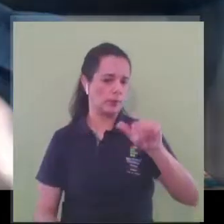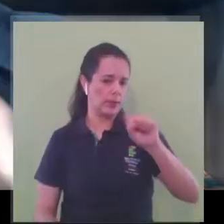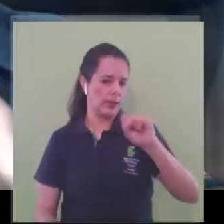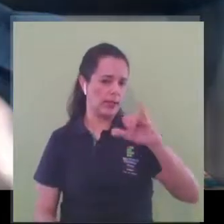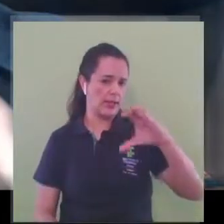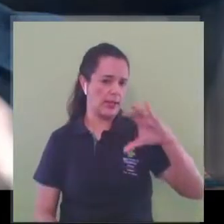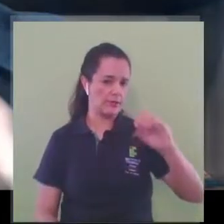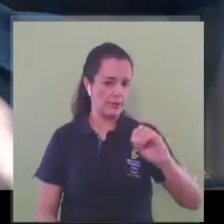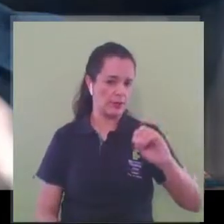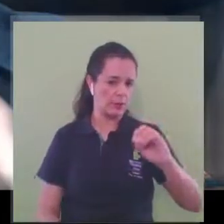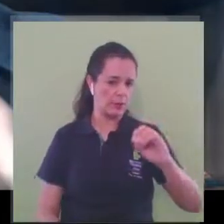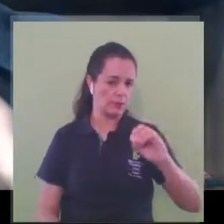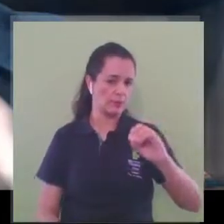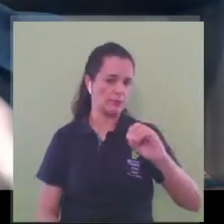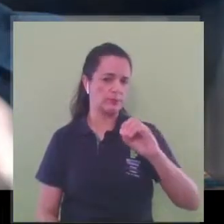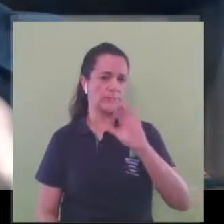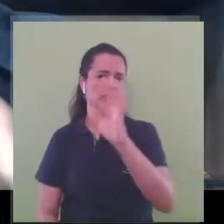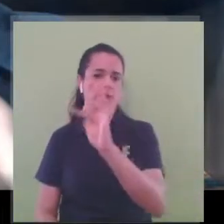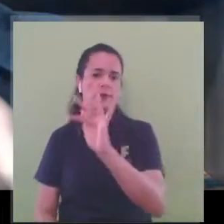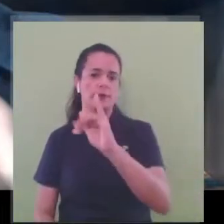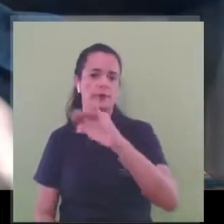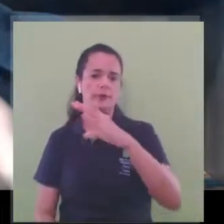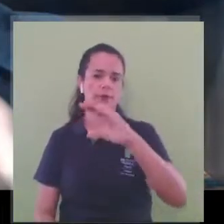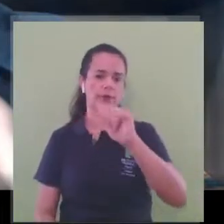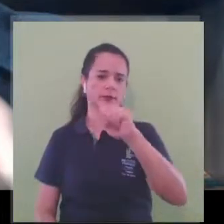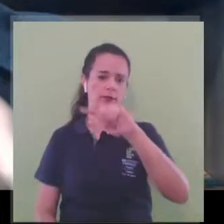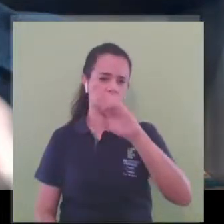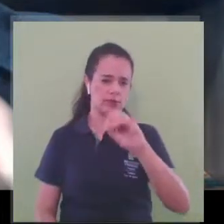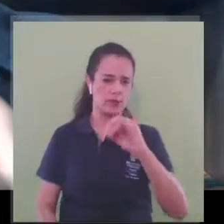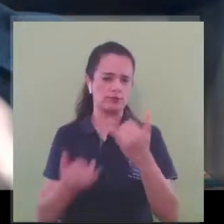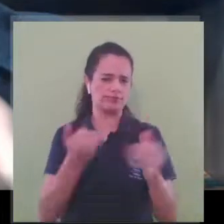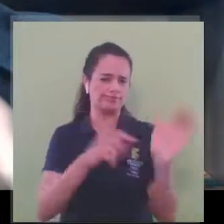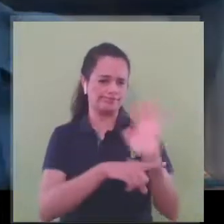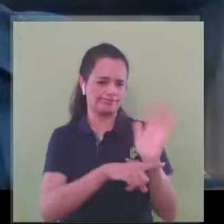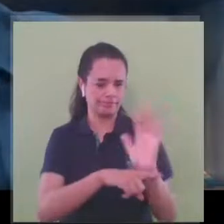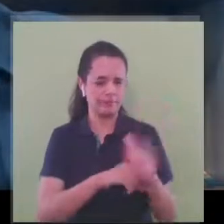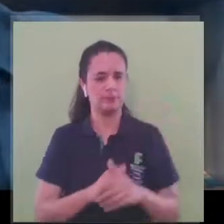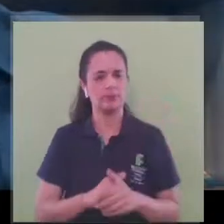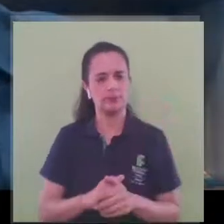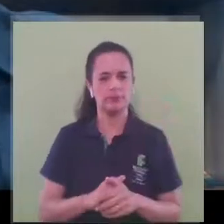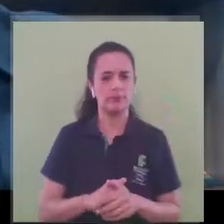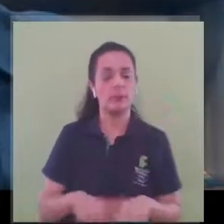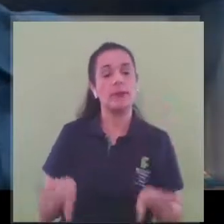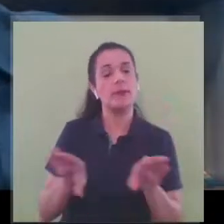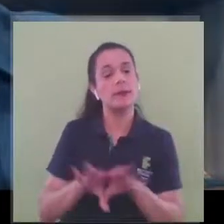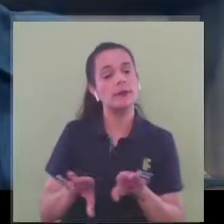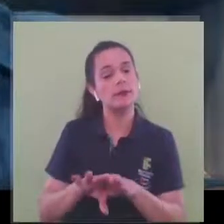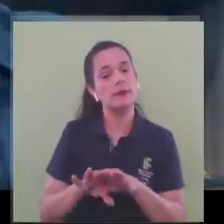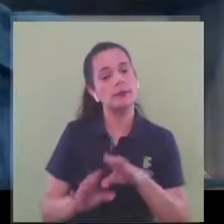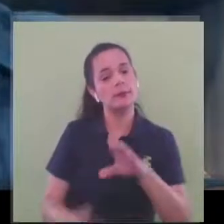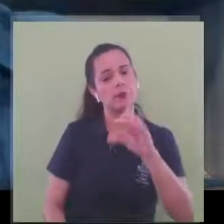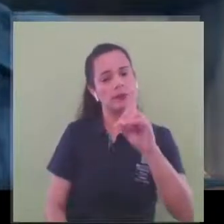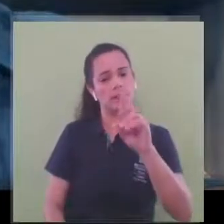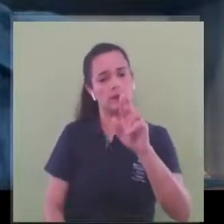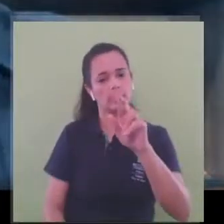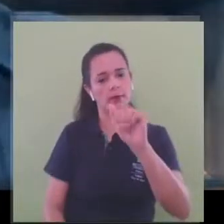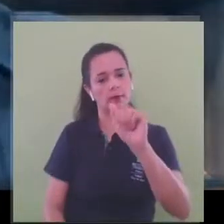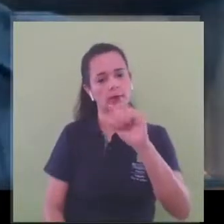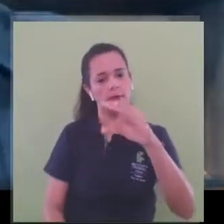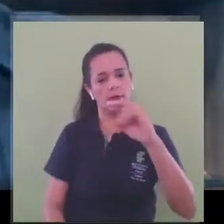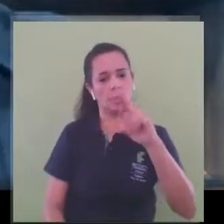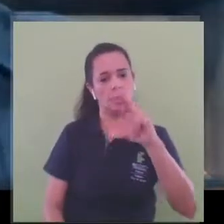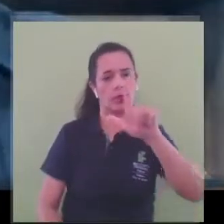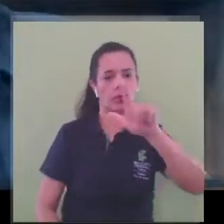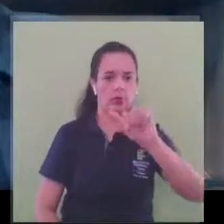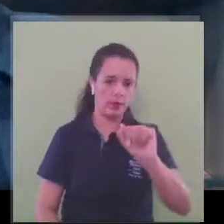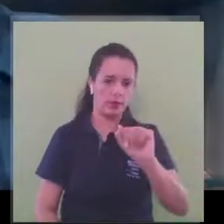obras que estão relacionadas a esse entretenimento, como, por exemplo, Drácula é um clássico da ficção. Deixa eu ver o que mais. Alice